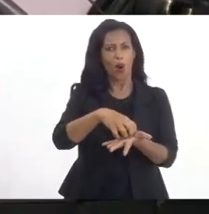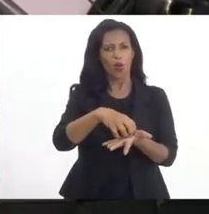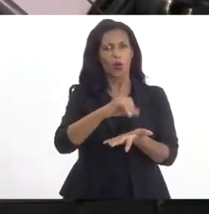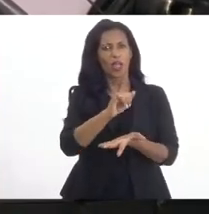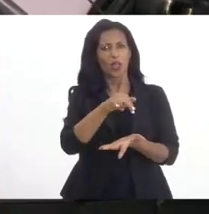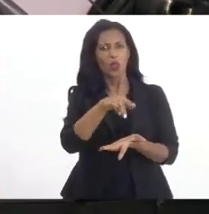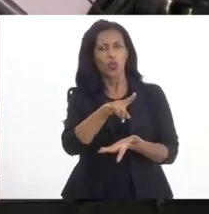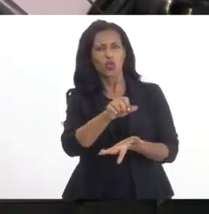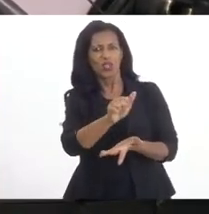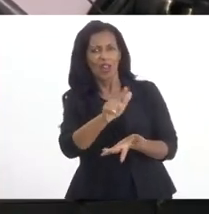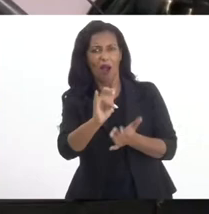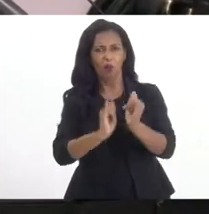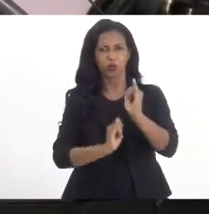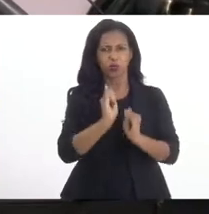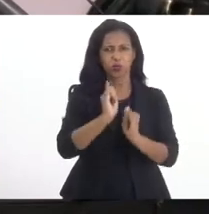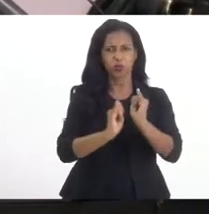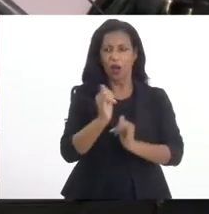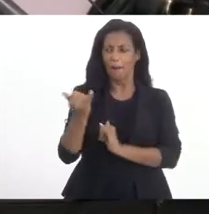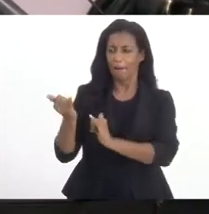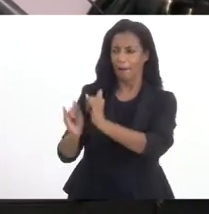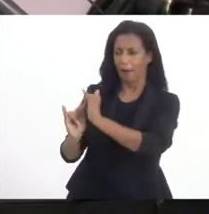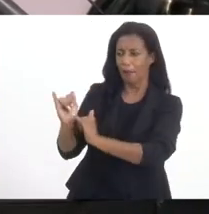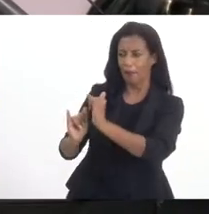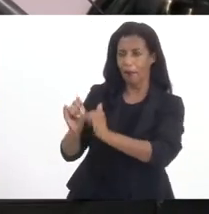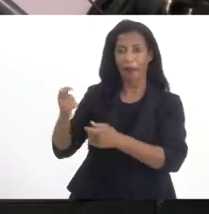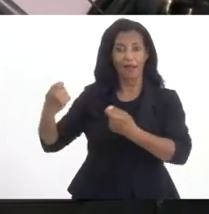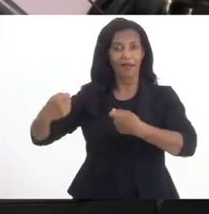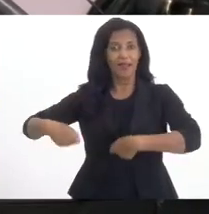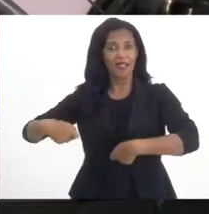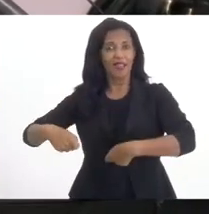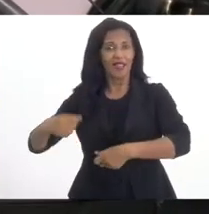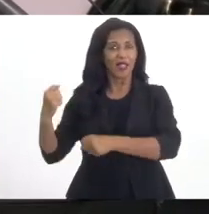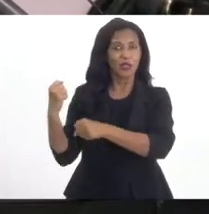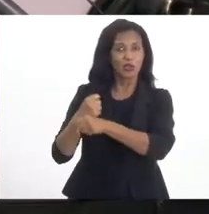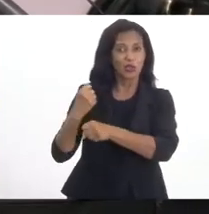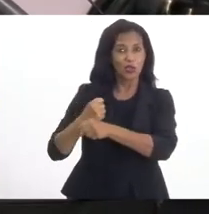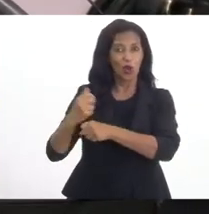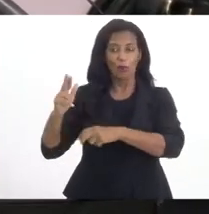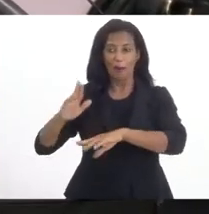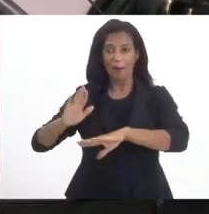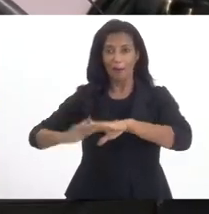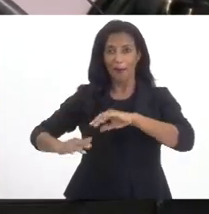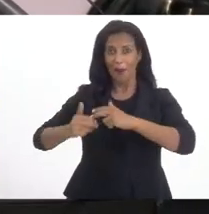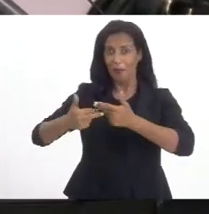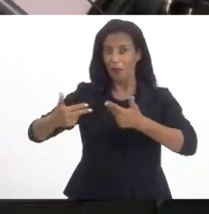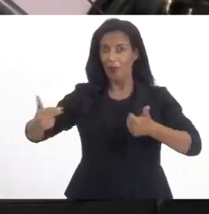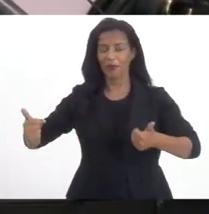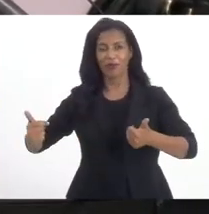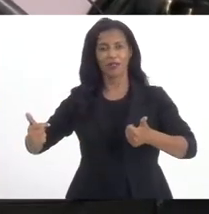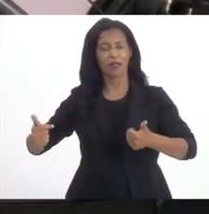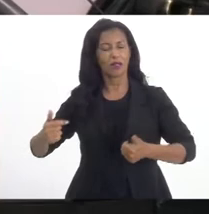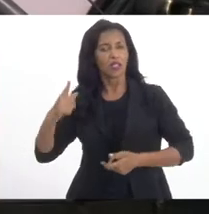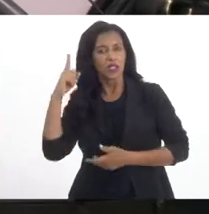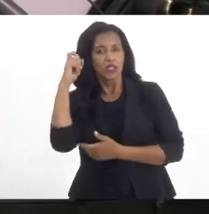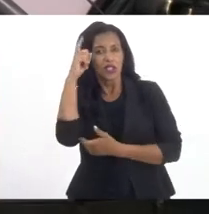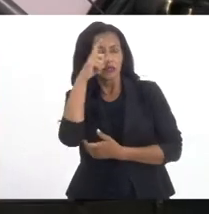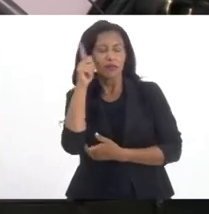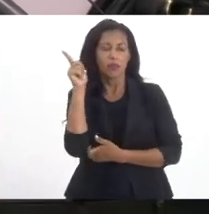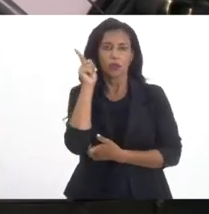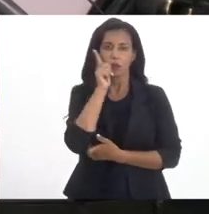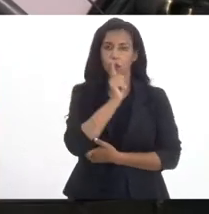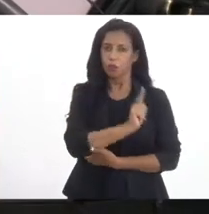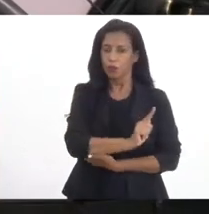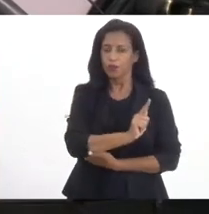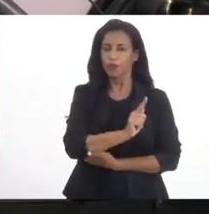Industrial de Campo Grande, o Distrito Industrial de Santa Cruz, e que necessitava de mão de obra qualificada. E foi muito difícil, a duras penas,